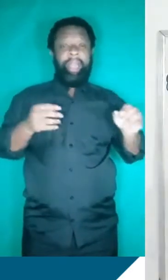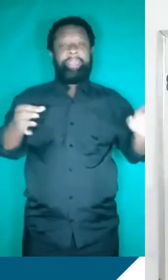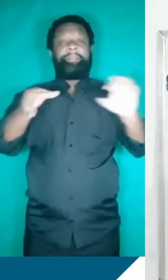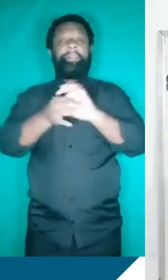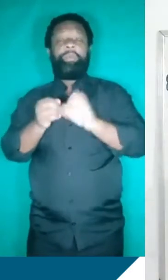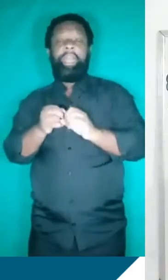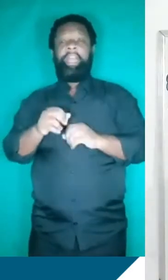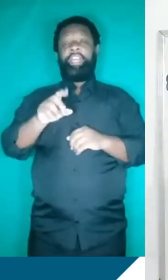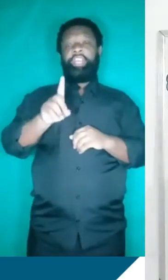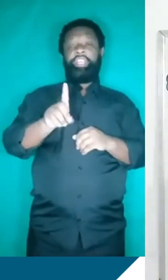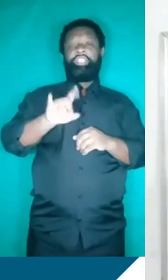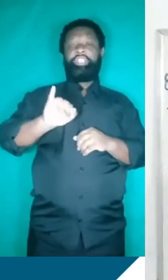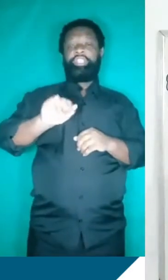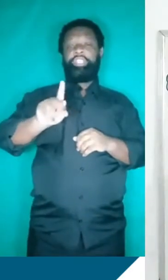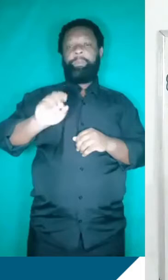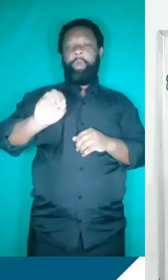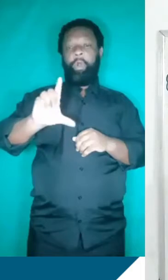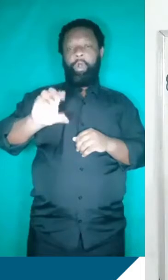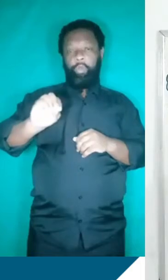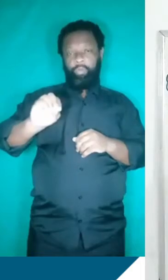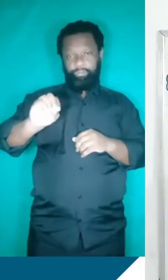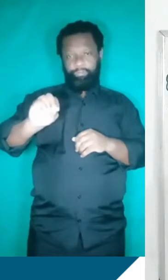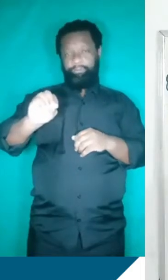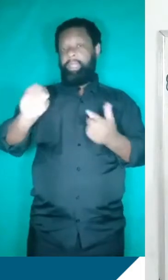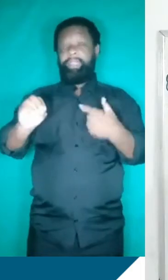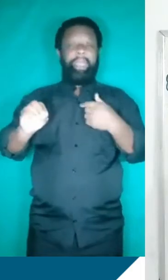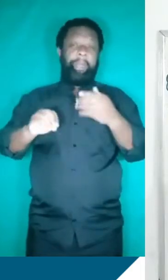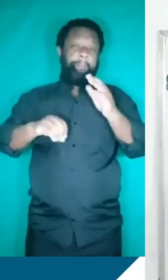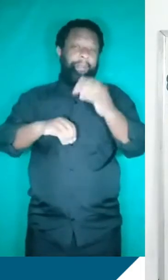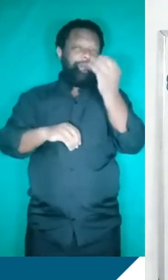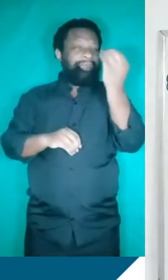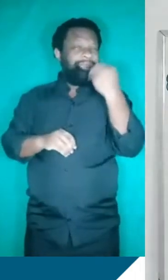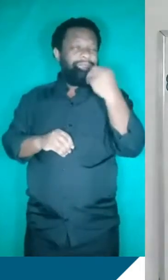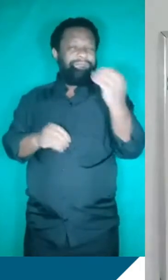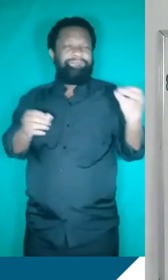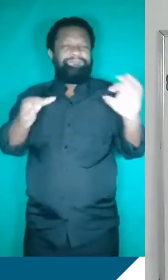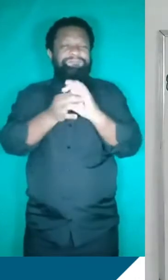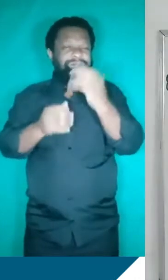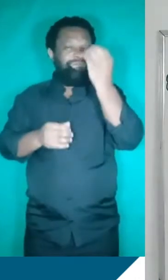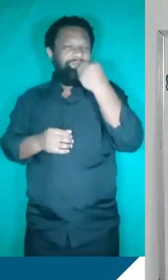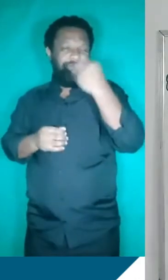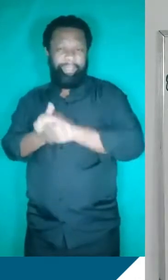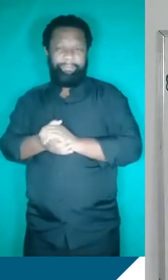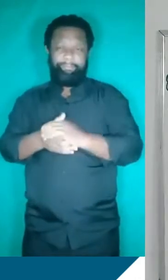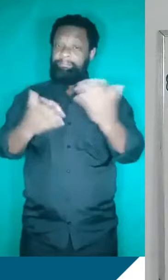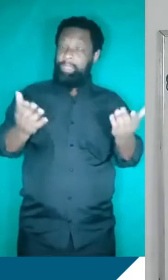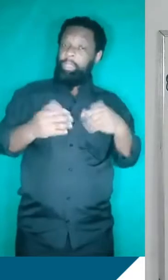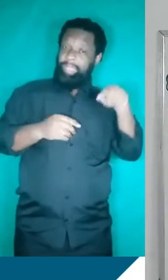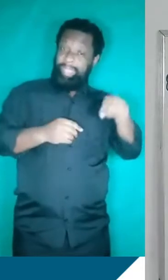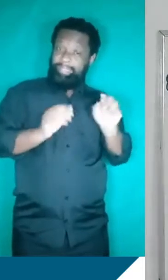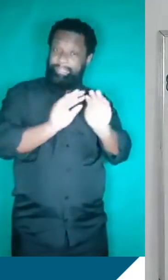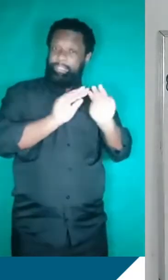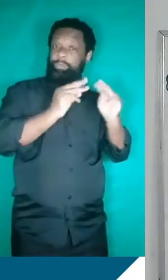seria dipolo instantâneo, dipolo induzido, que é o tipo mais fraco de interação. Por isso,